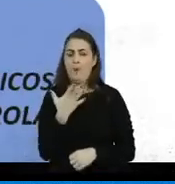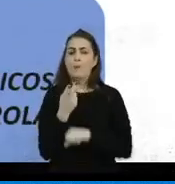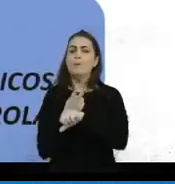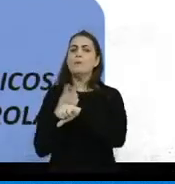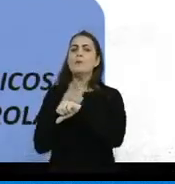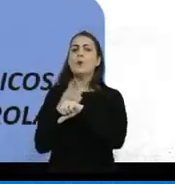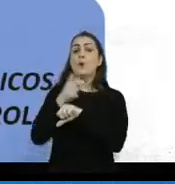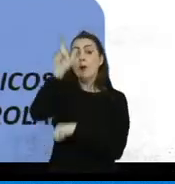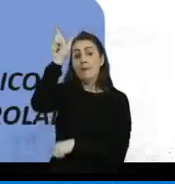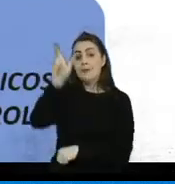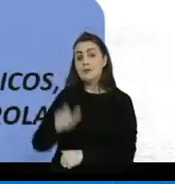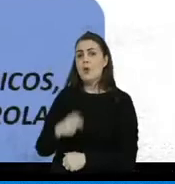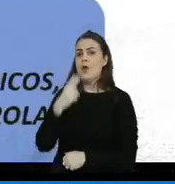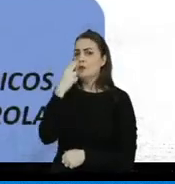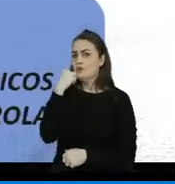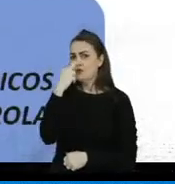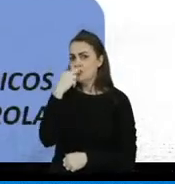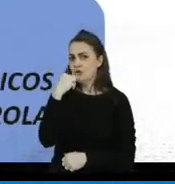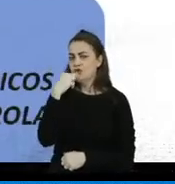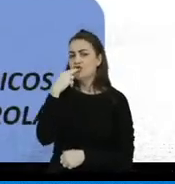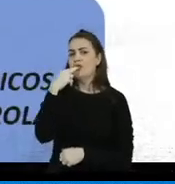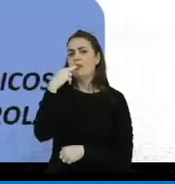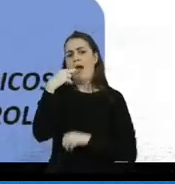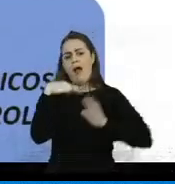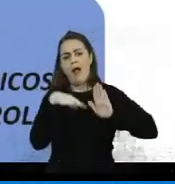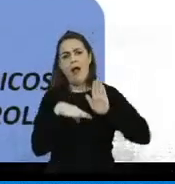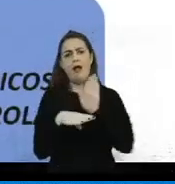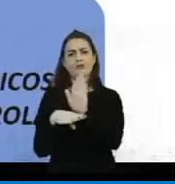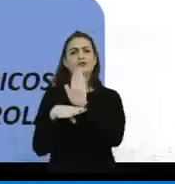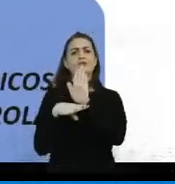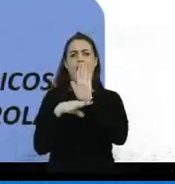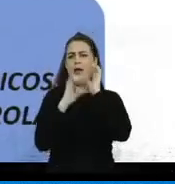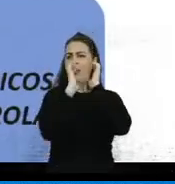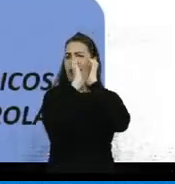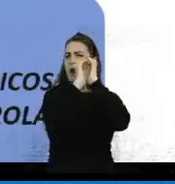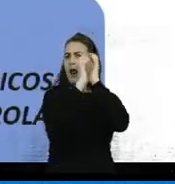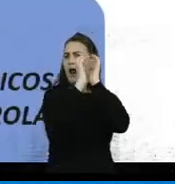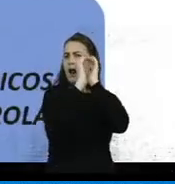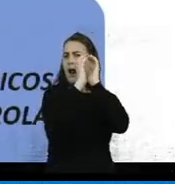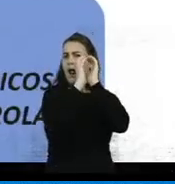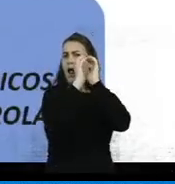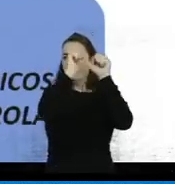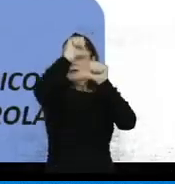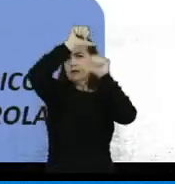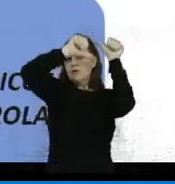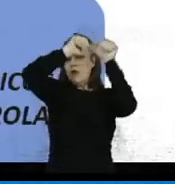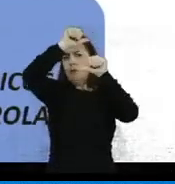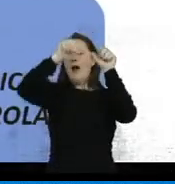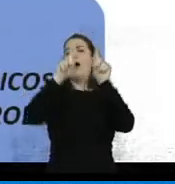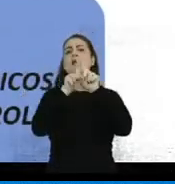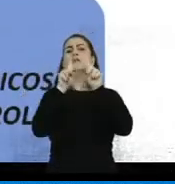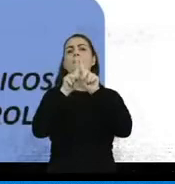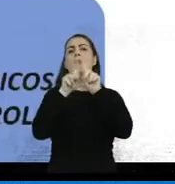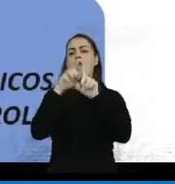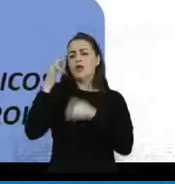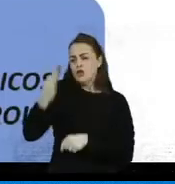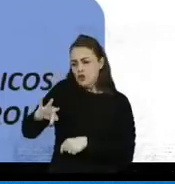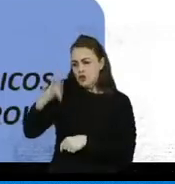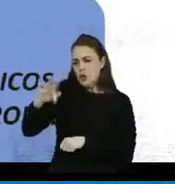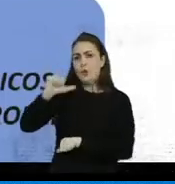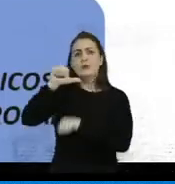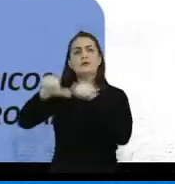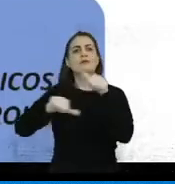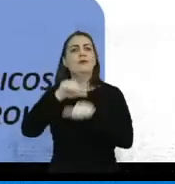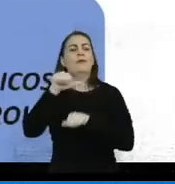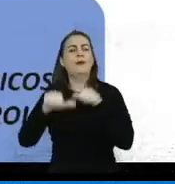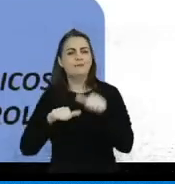um nutricionista que trabalhe modulação de dor, porque não tem como você não melhorar pelo menos um bom percentual aí da sua vida,